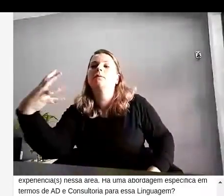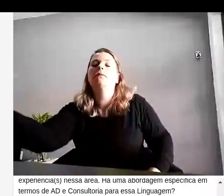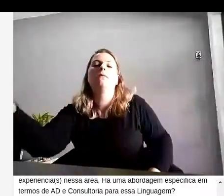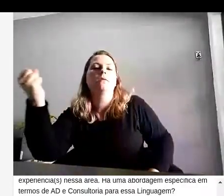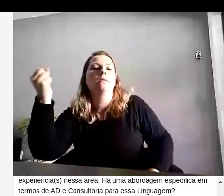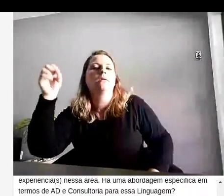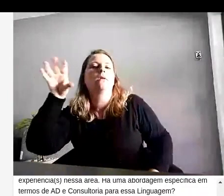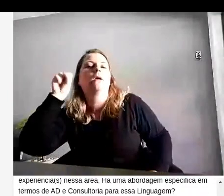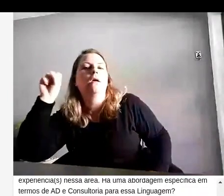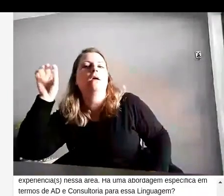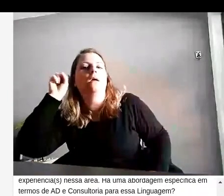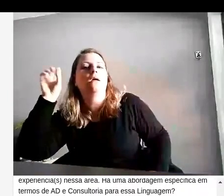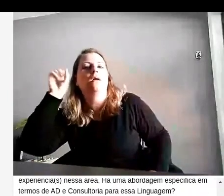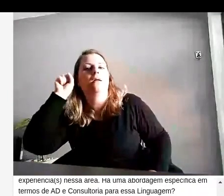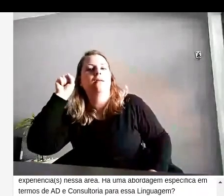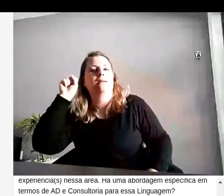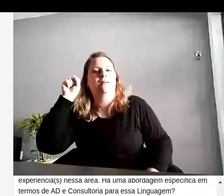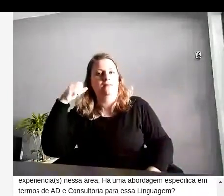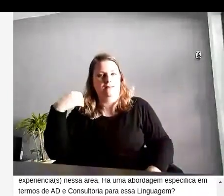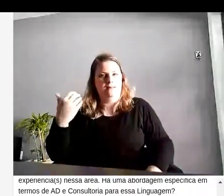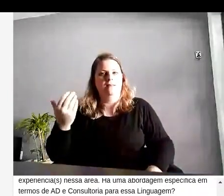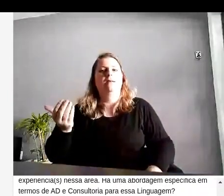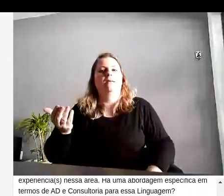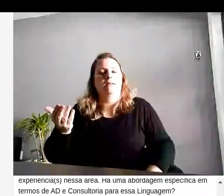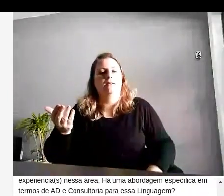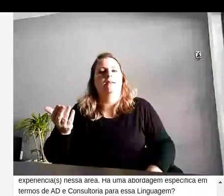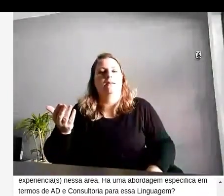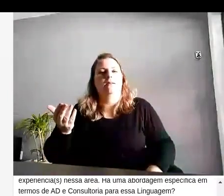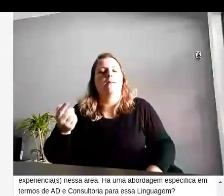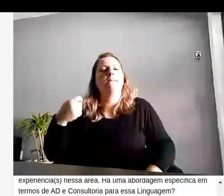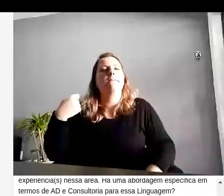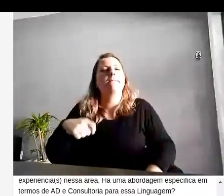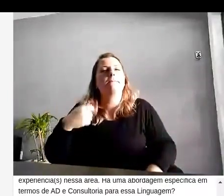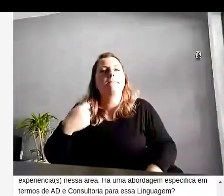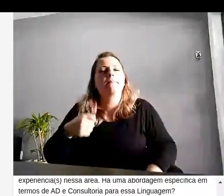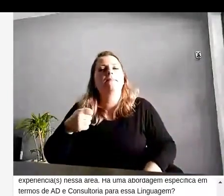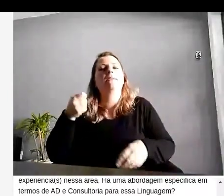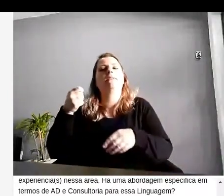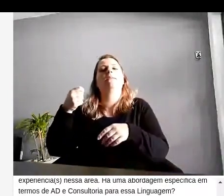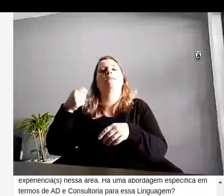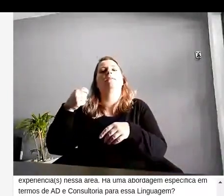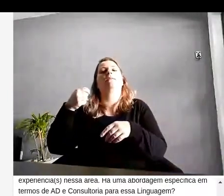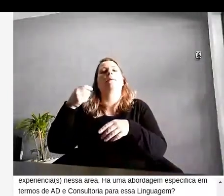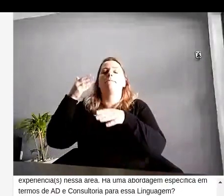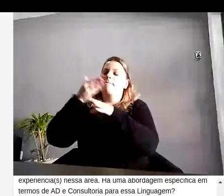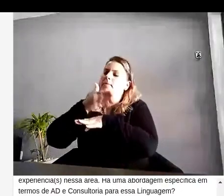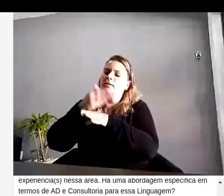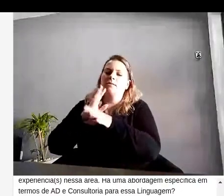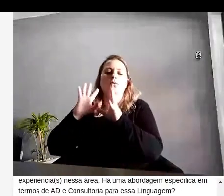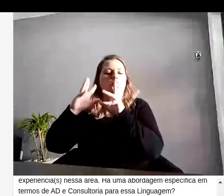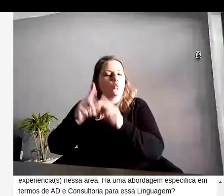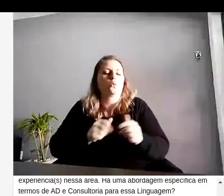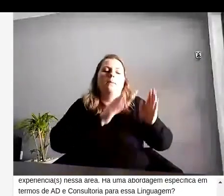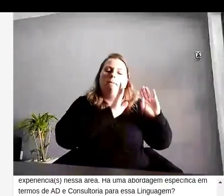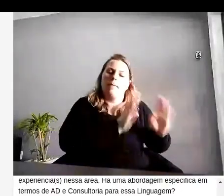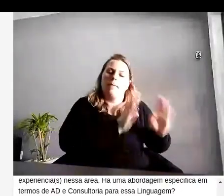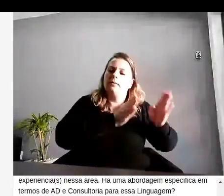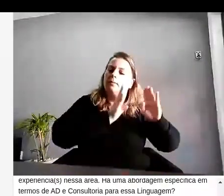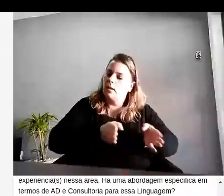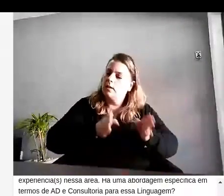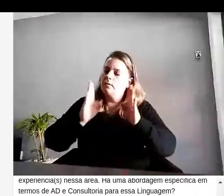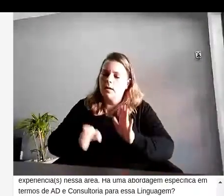Isso faz com que a gente precise participar de todas as partes, inclusive